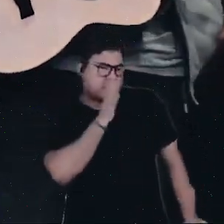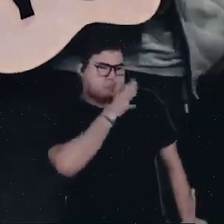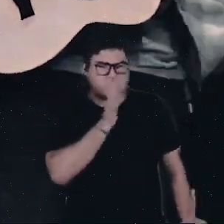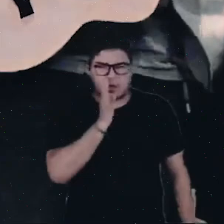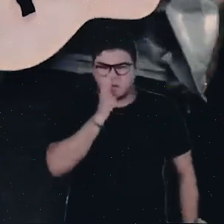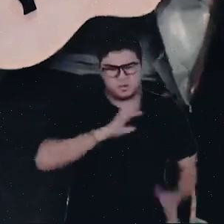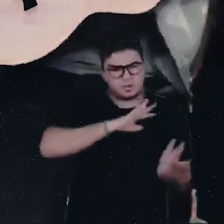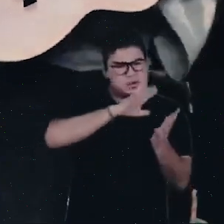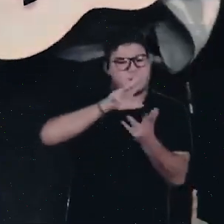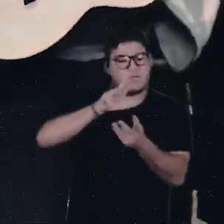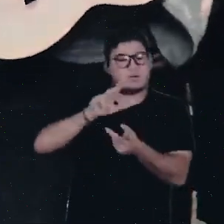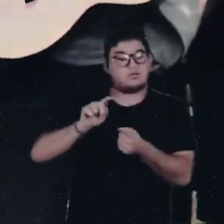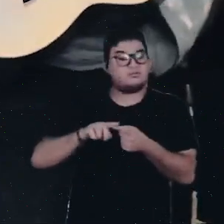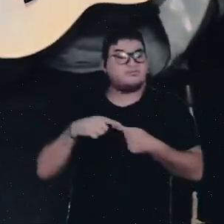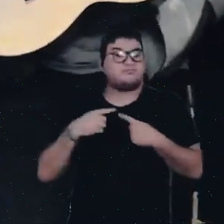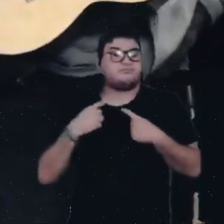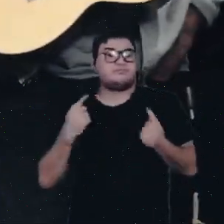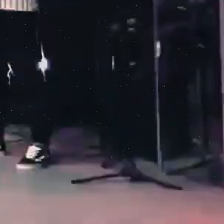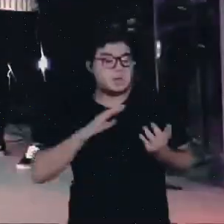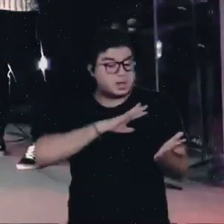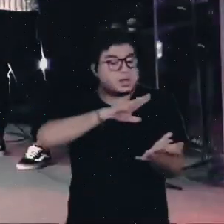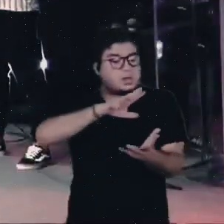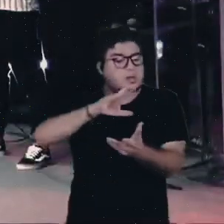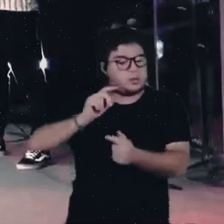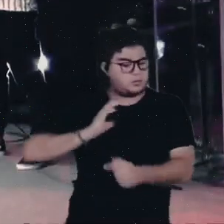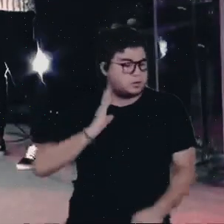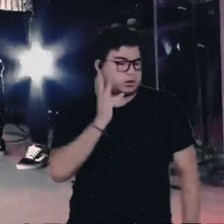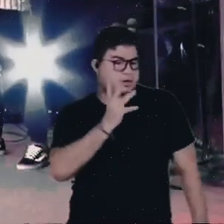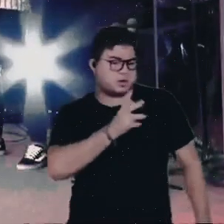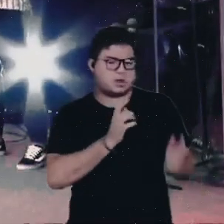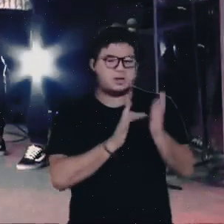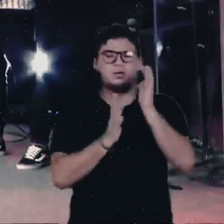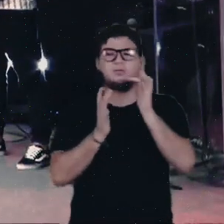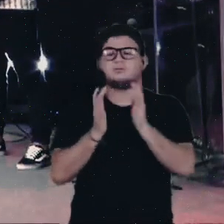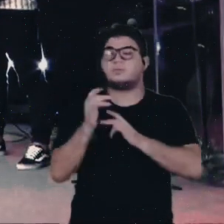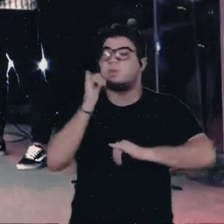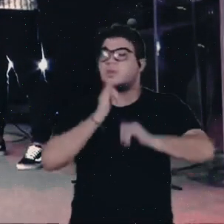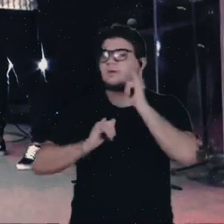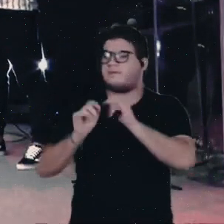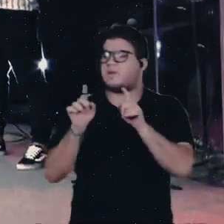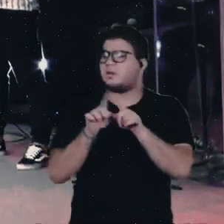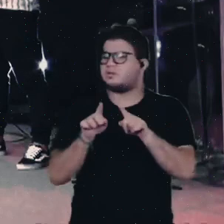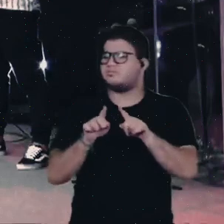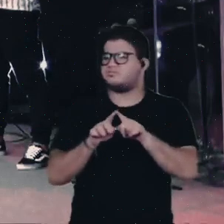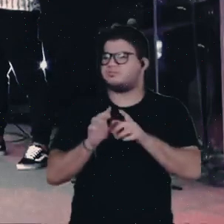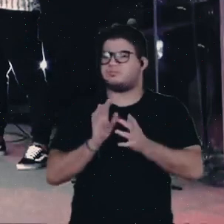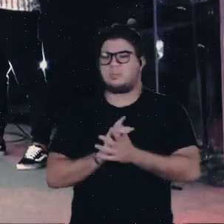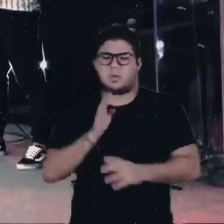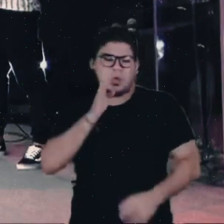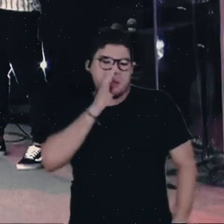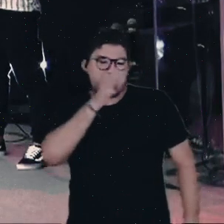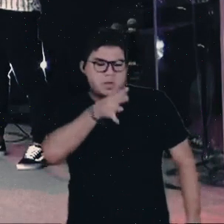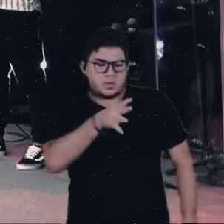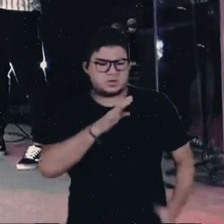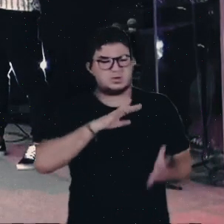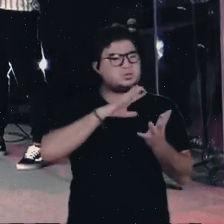mundo, mas para que este fosse salvo por ele. Fala assim comigo: não para condenar o